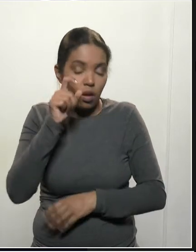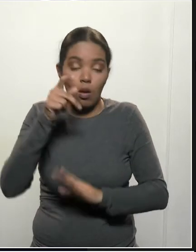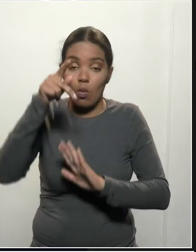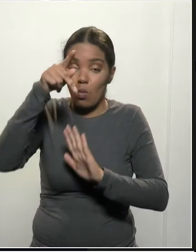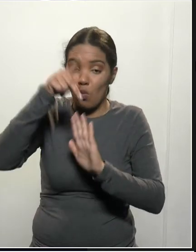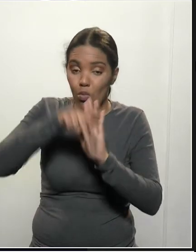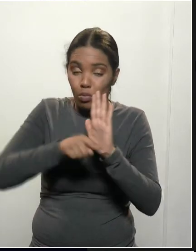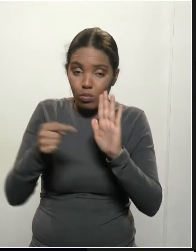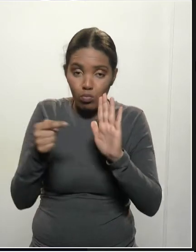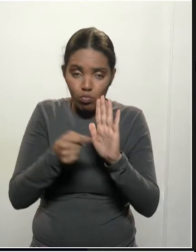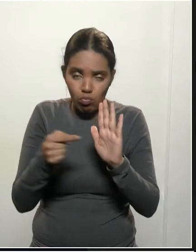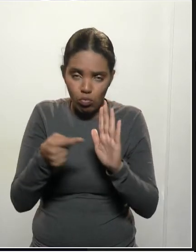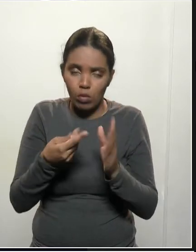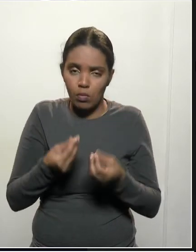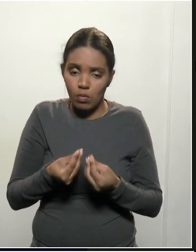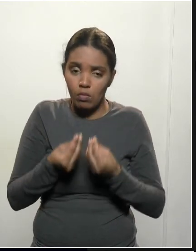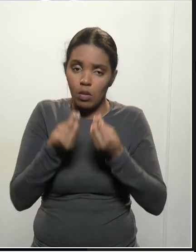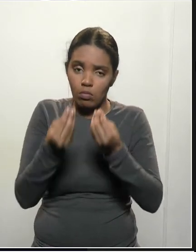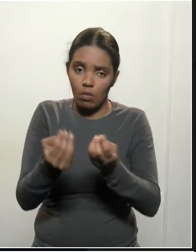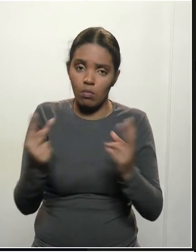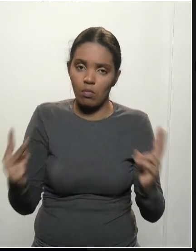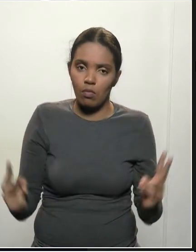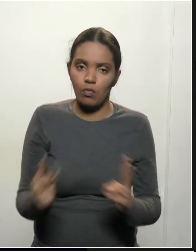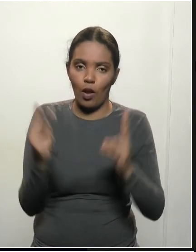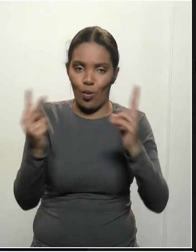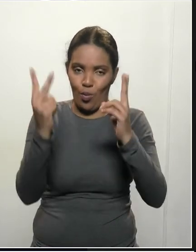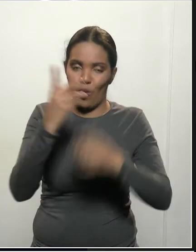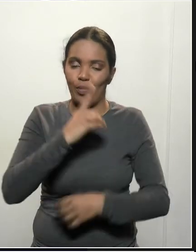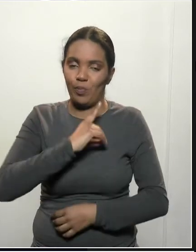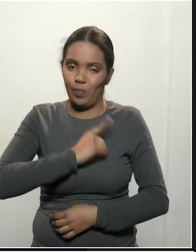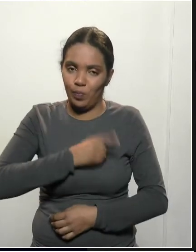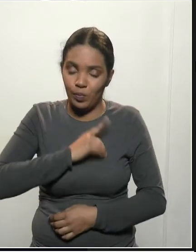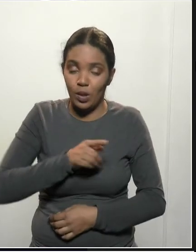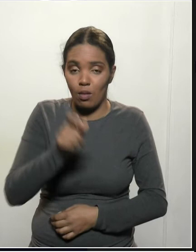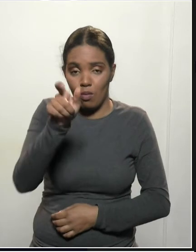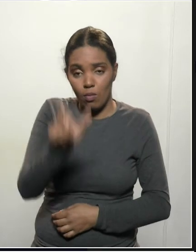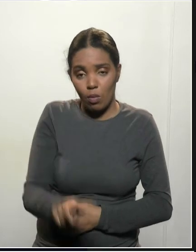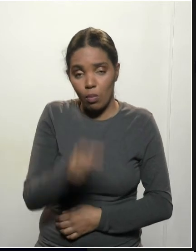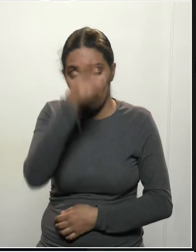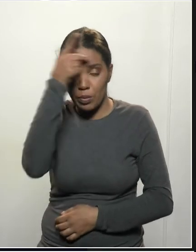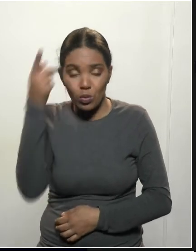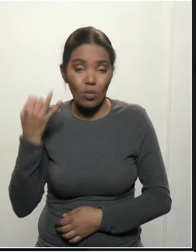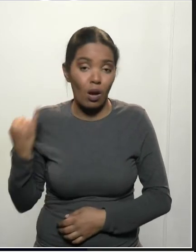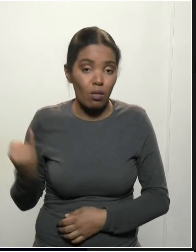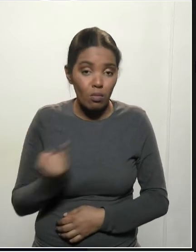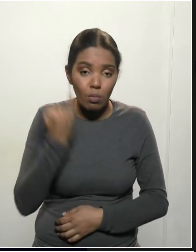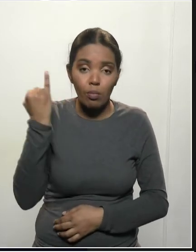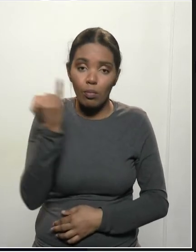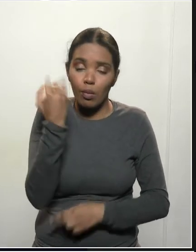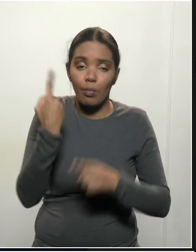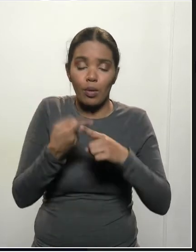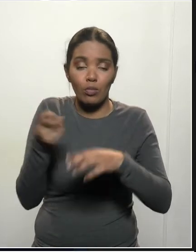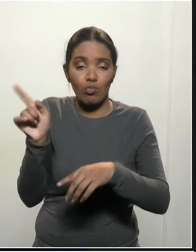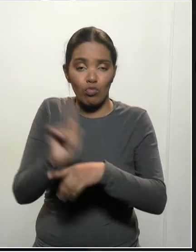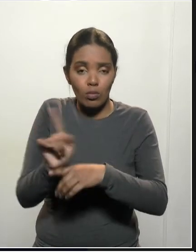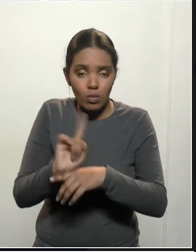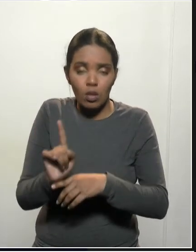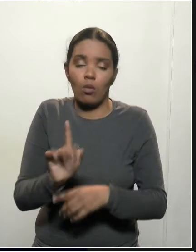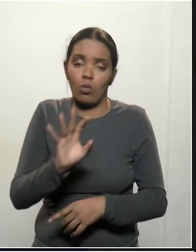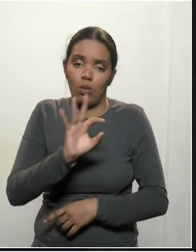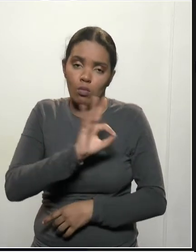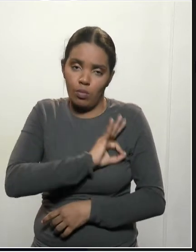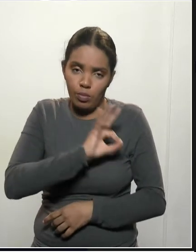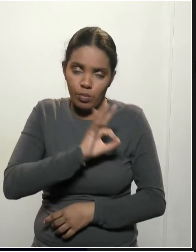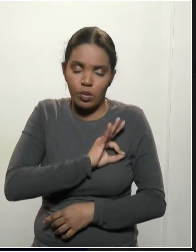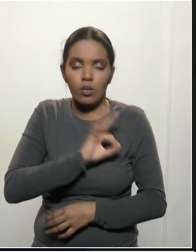escopo valorizar o delegado de polícia, agente político atuante na gestão e no exercício das atividades de